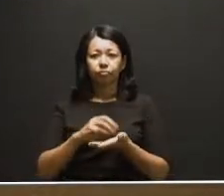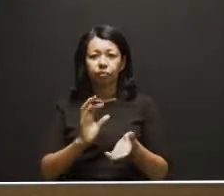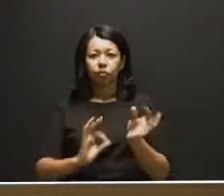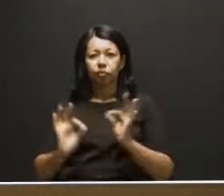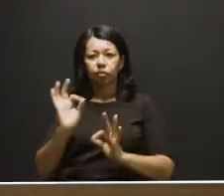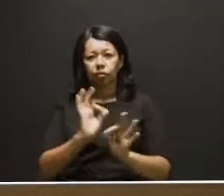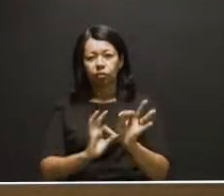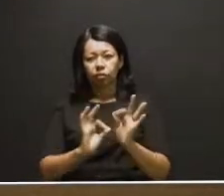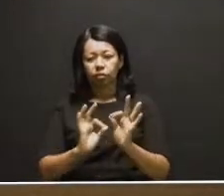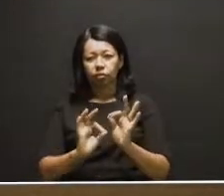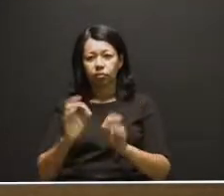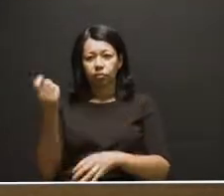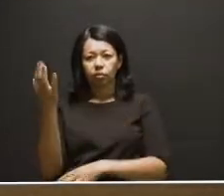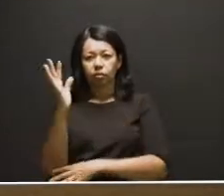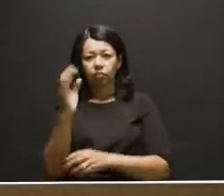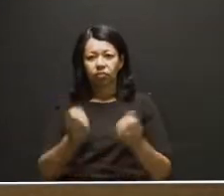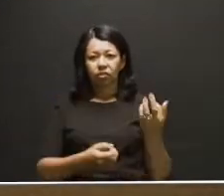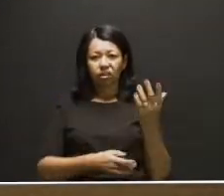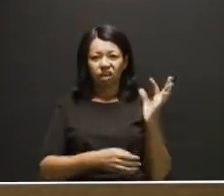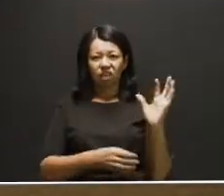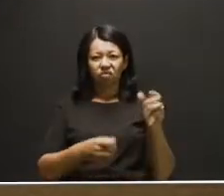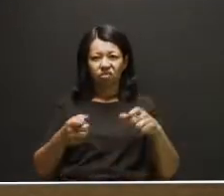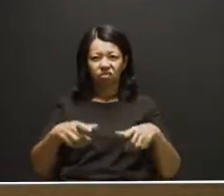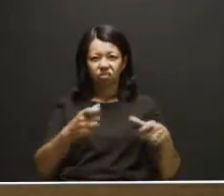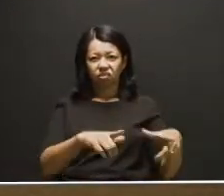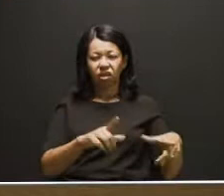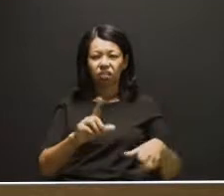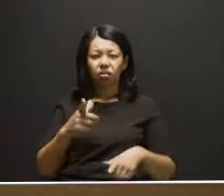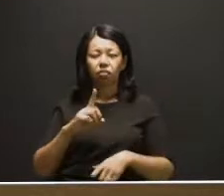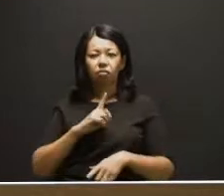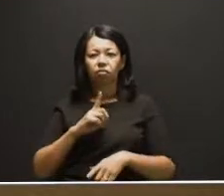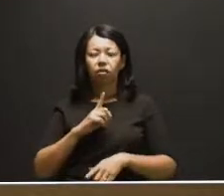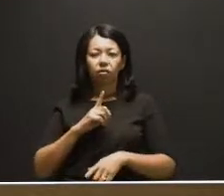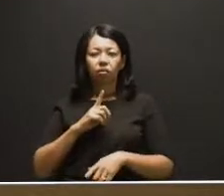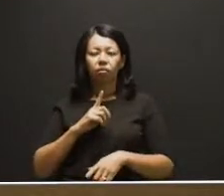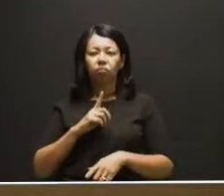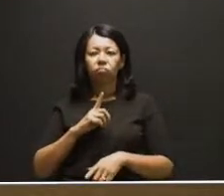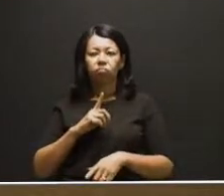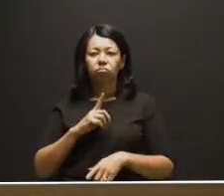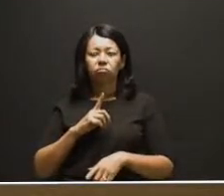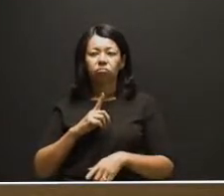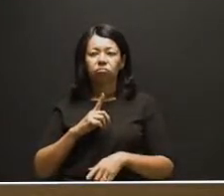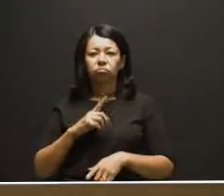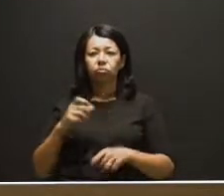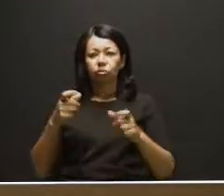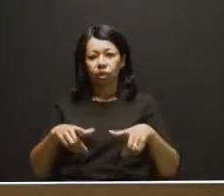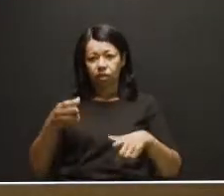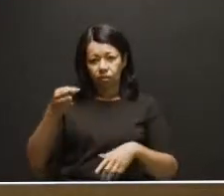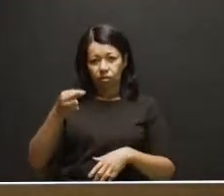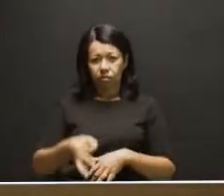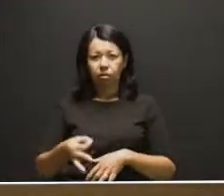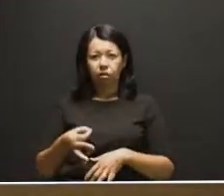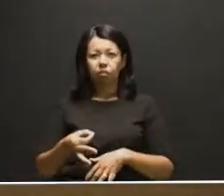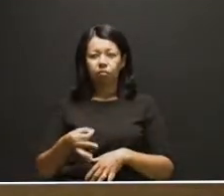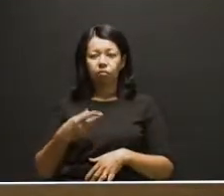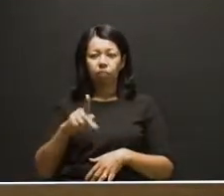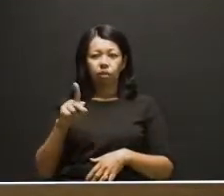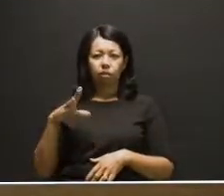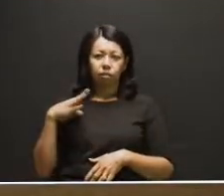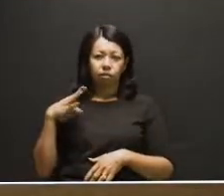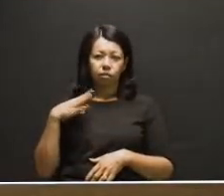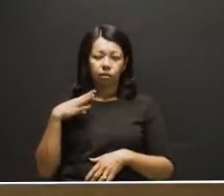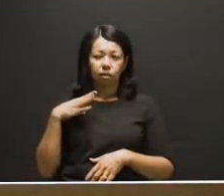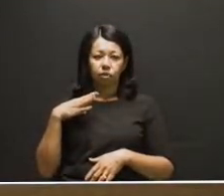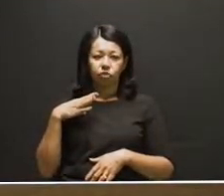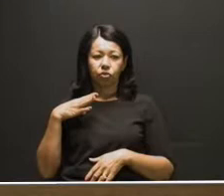foram plantadas várias árvores que não eram é do meio natural da cidade não eram apropriadas para a cidade